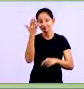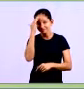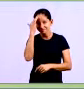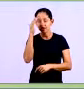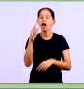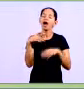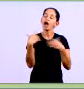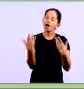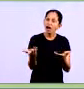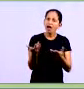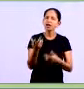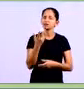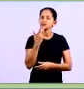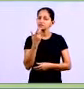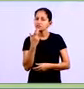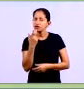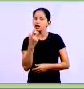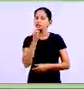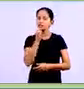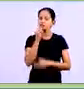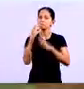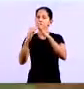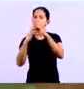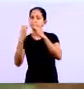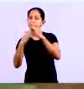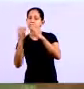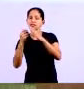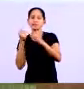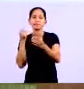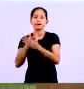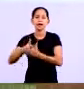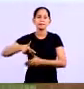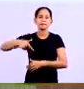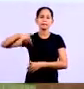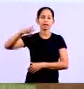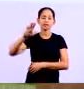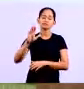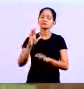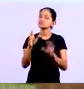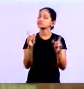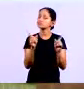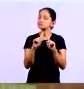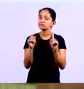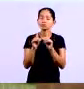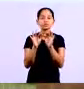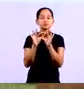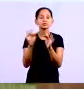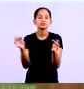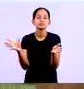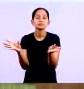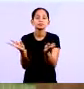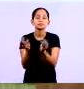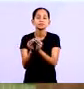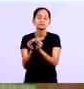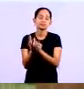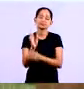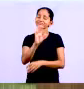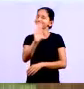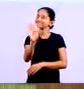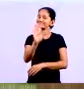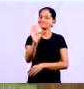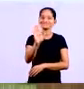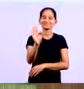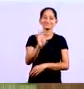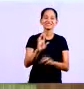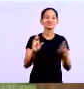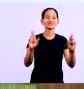fala assim, então a empresa vai pagar mais imposto. Não, porque o Simples Nacional não tem 17% sobre a venda.